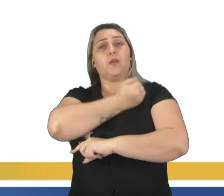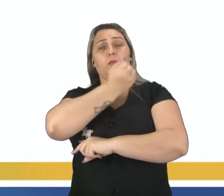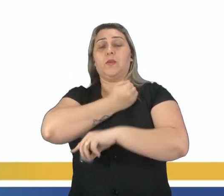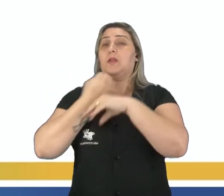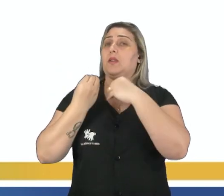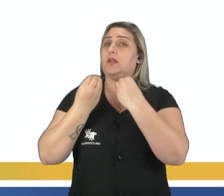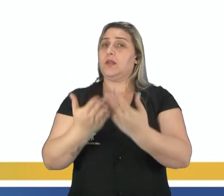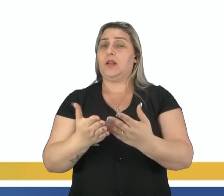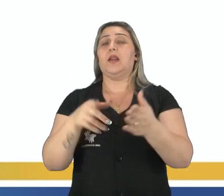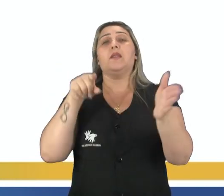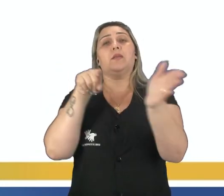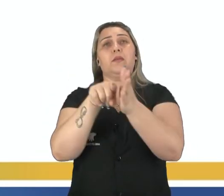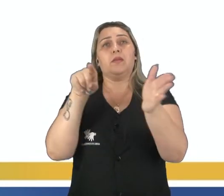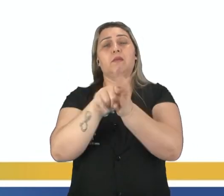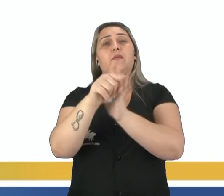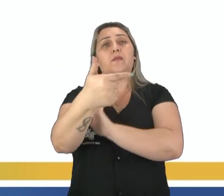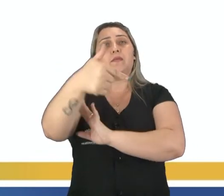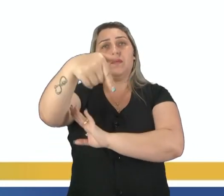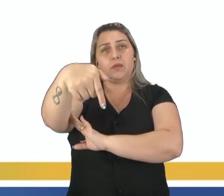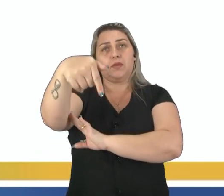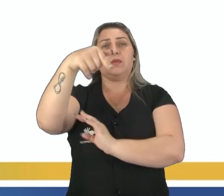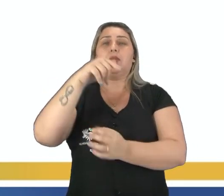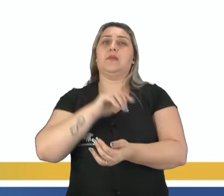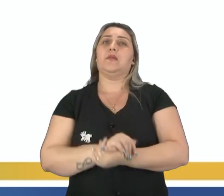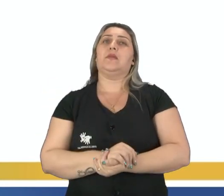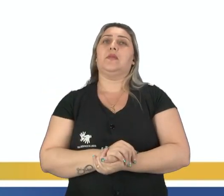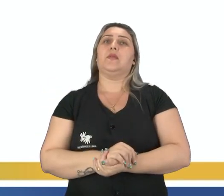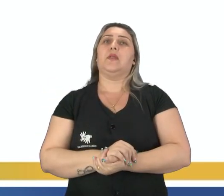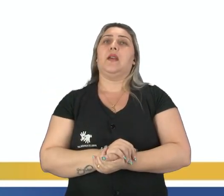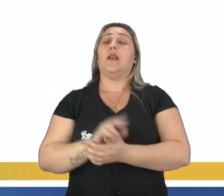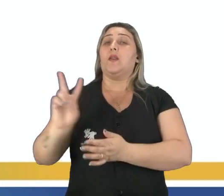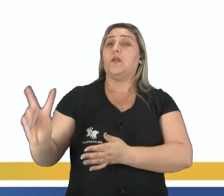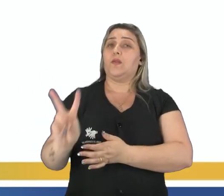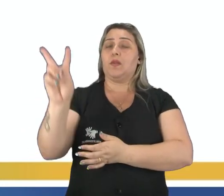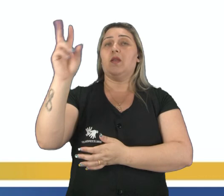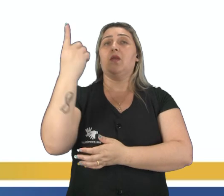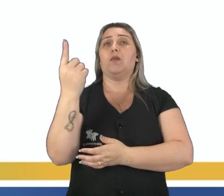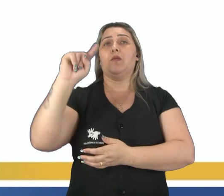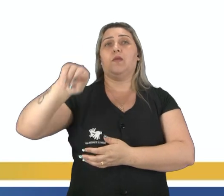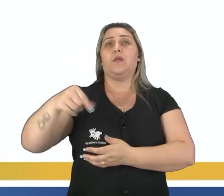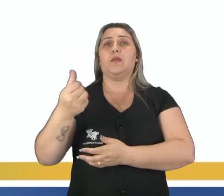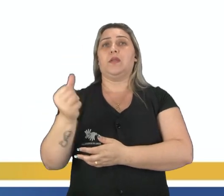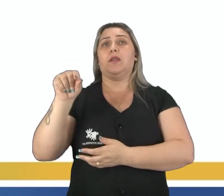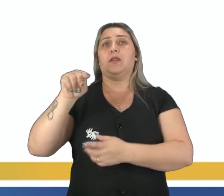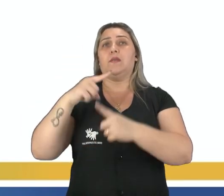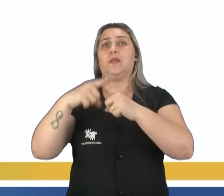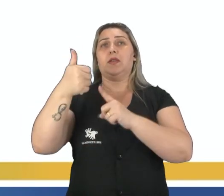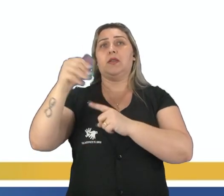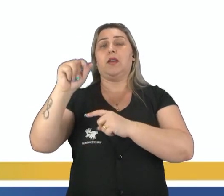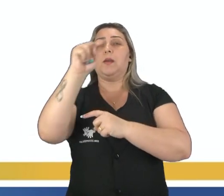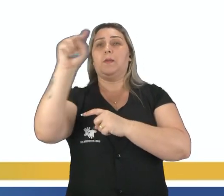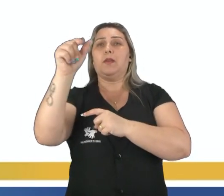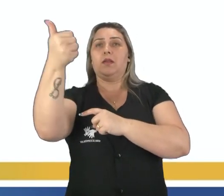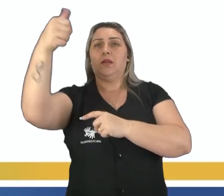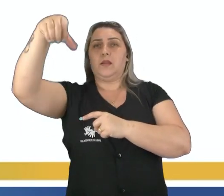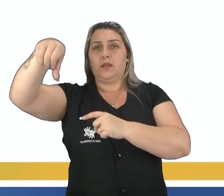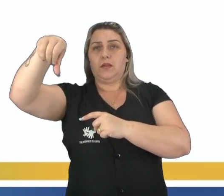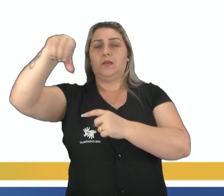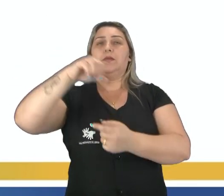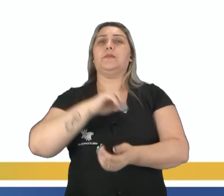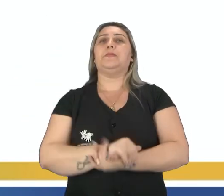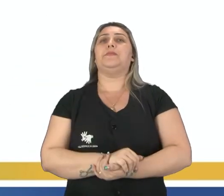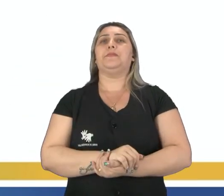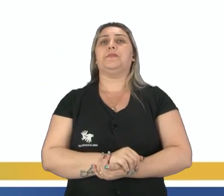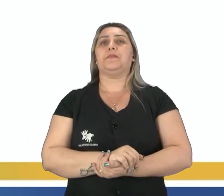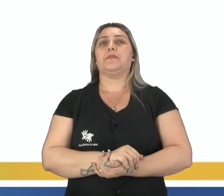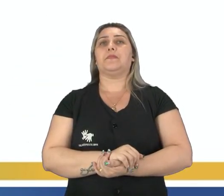ele dá, na questão aí foi 27. E o valor de 1,6 vezes 10 elevado a